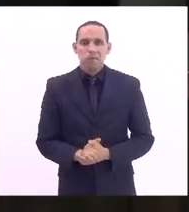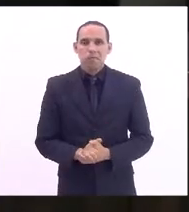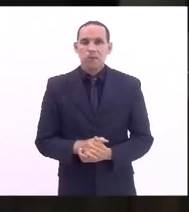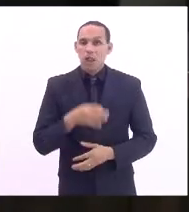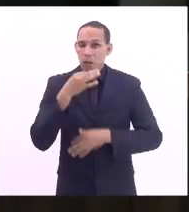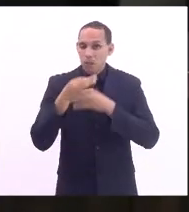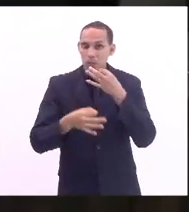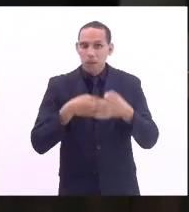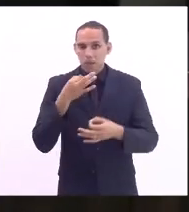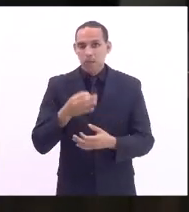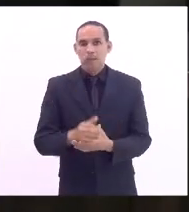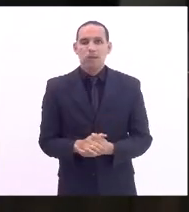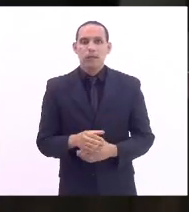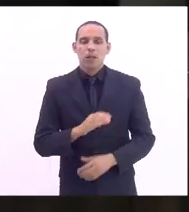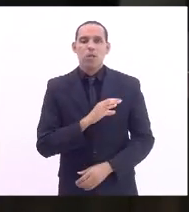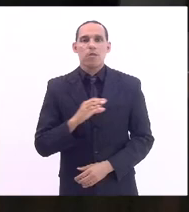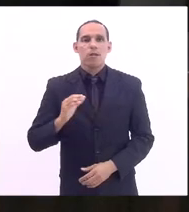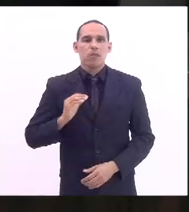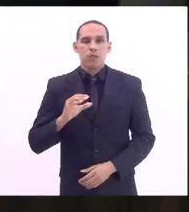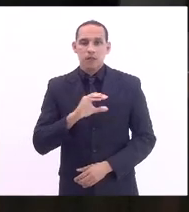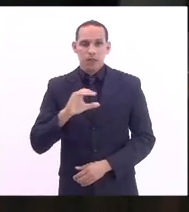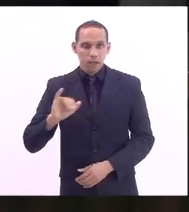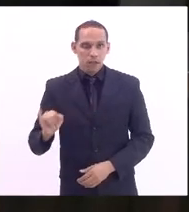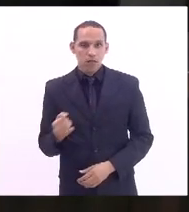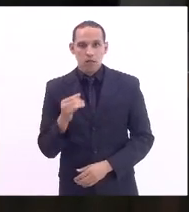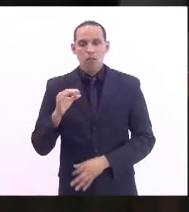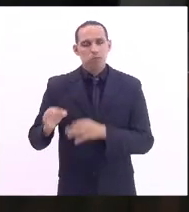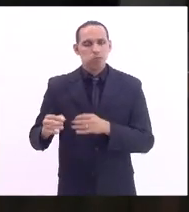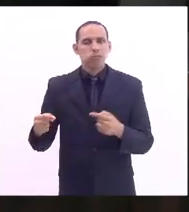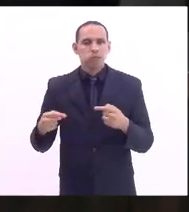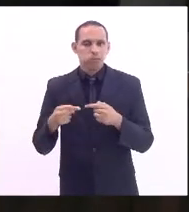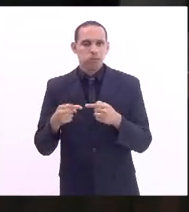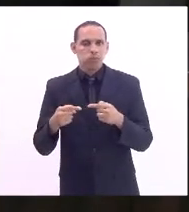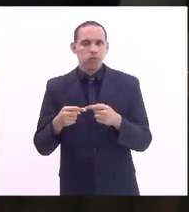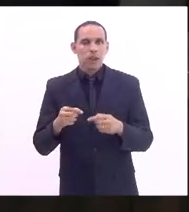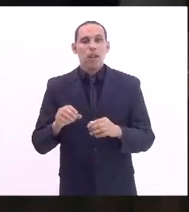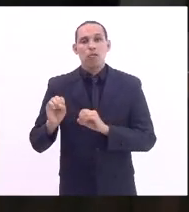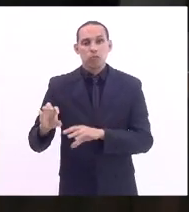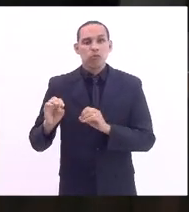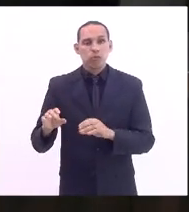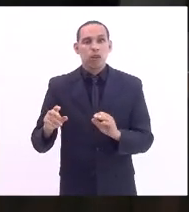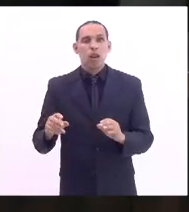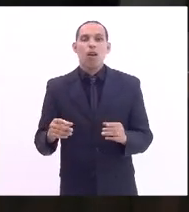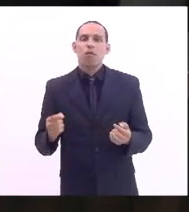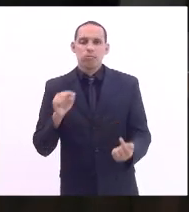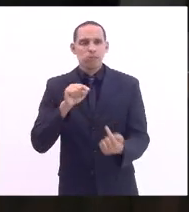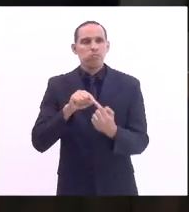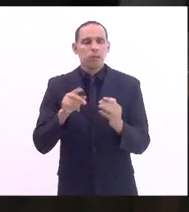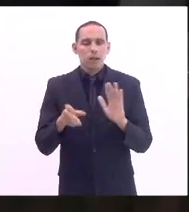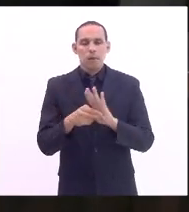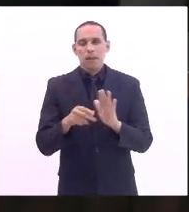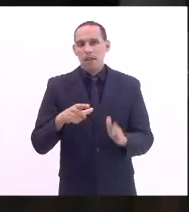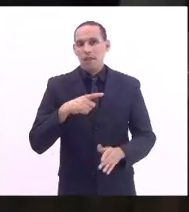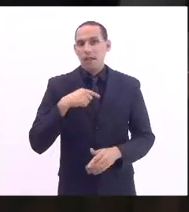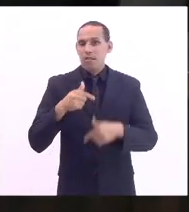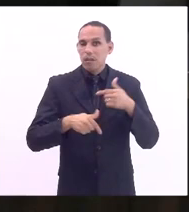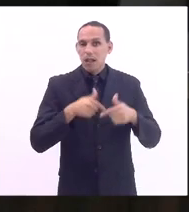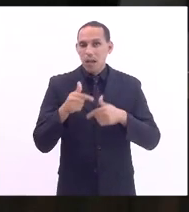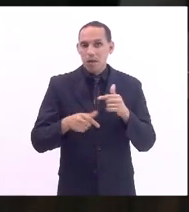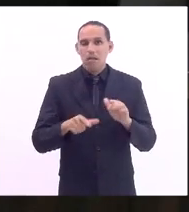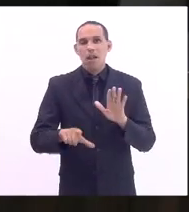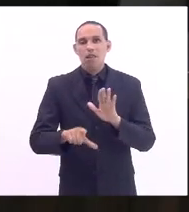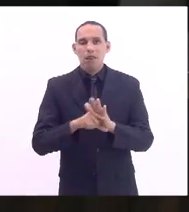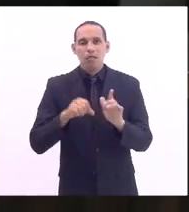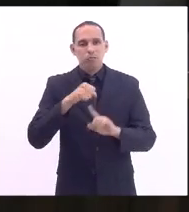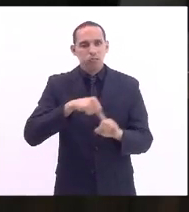Pareceres da Comissão de Constituição e Justiça pela Juridicidade, Educação, favorável com emendas. De Trabalho, Legislação Social e